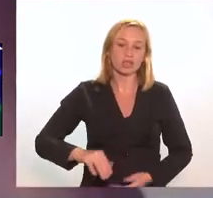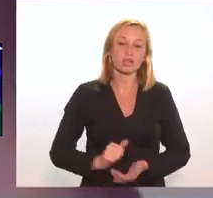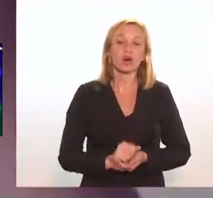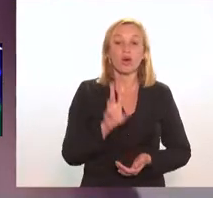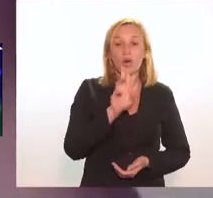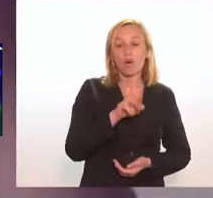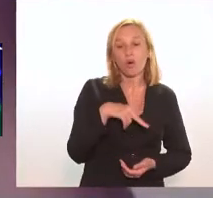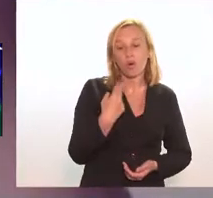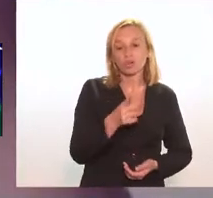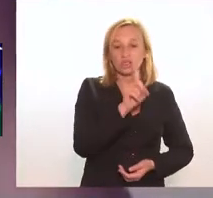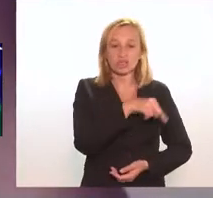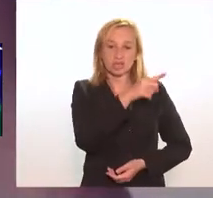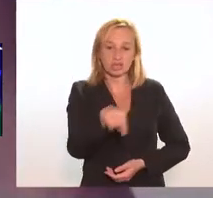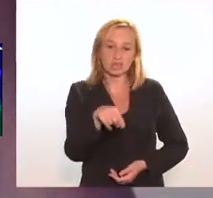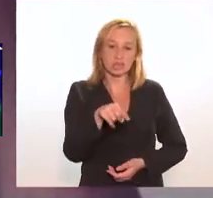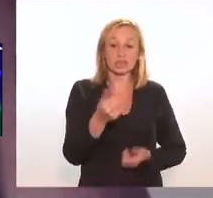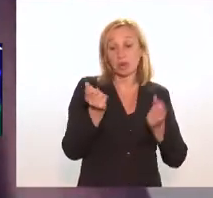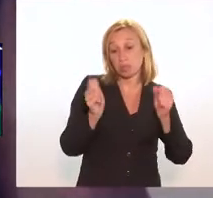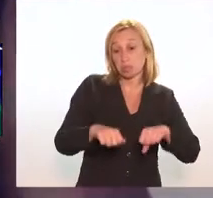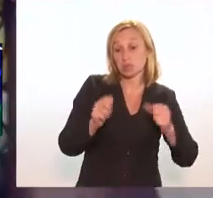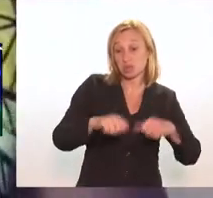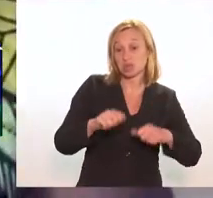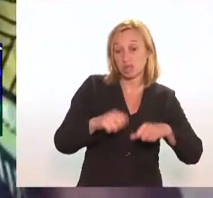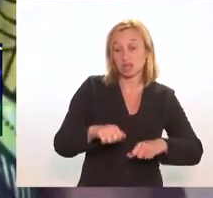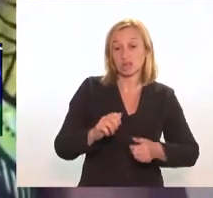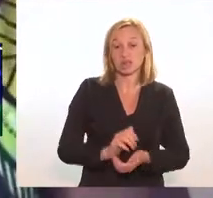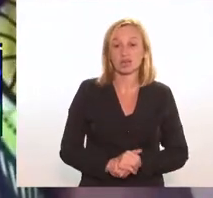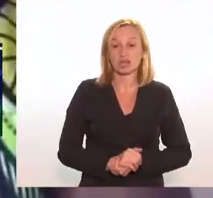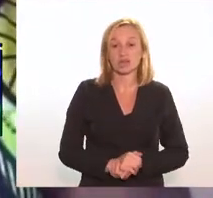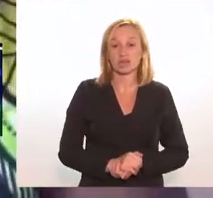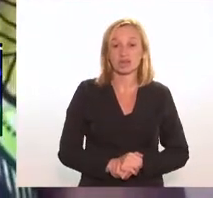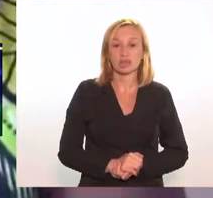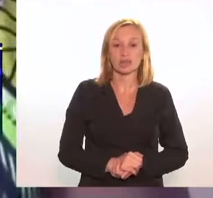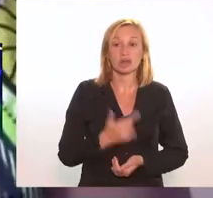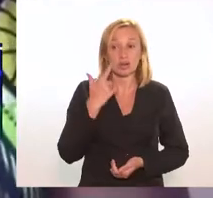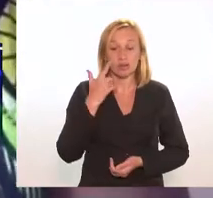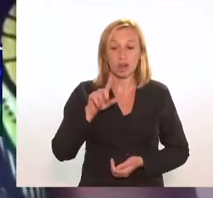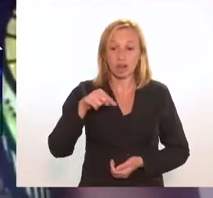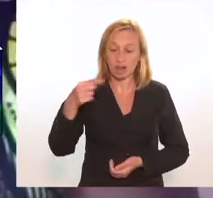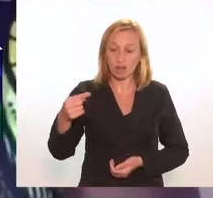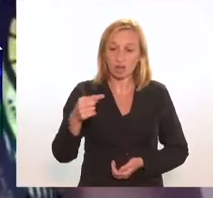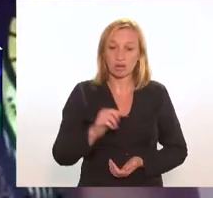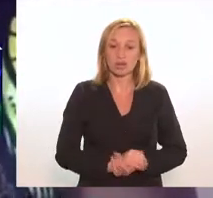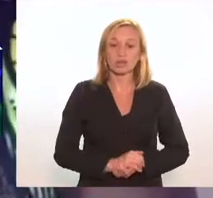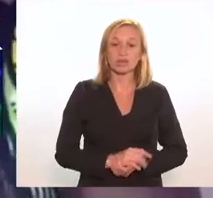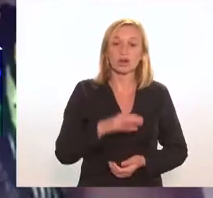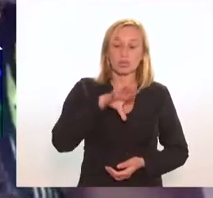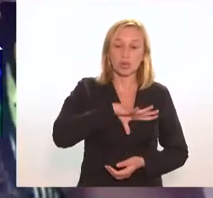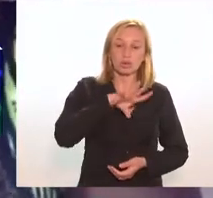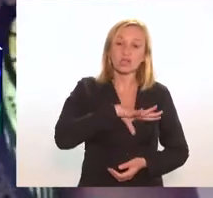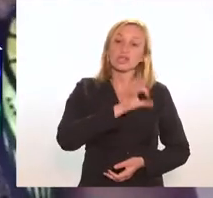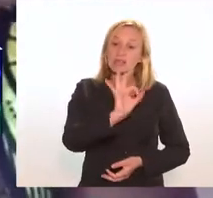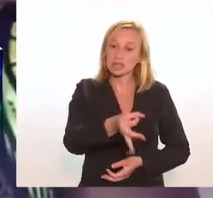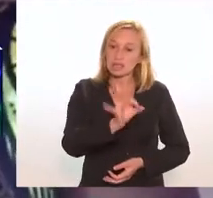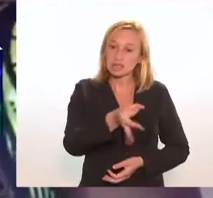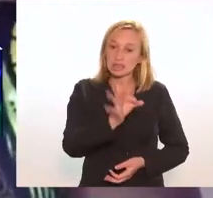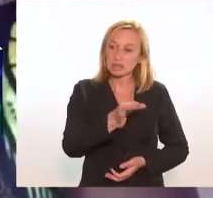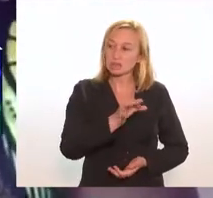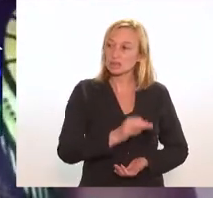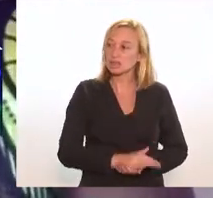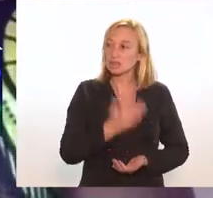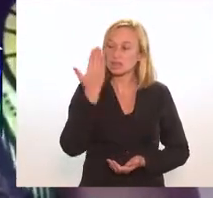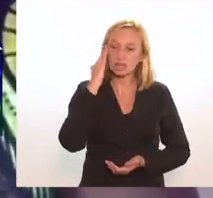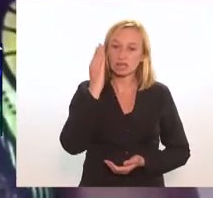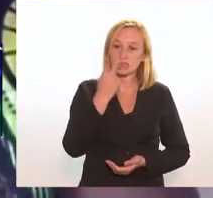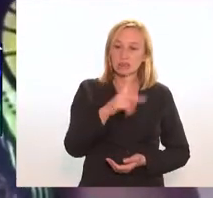gente censura essa possibilidade e inviabiliza que lá na frente a gente tenha um português que, de fato, compreenda o